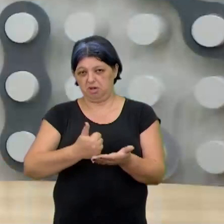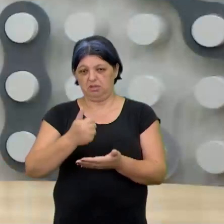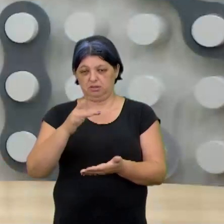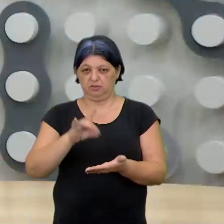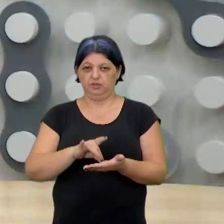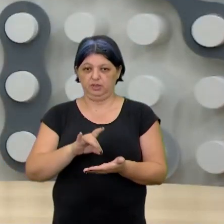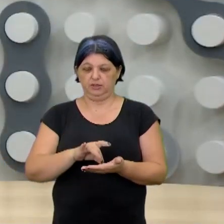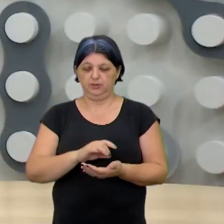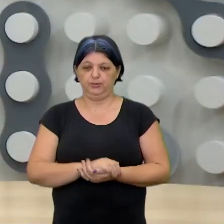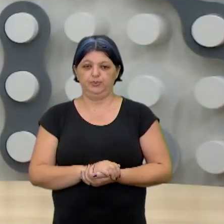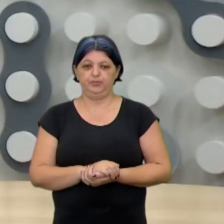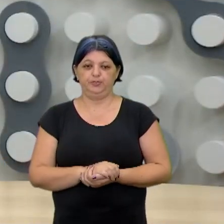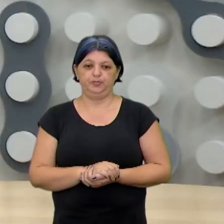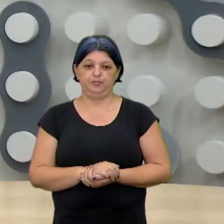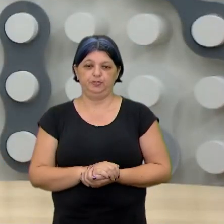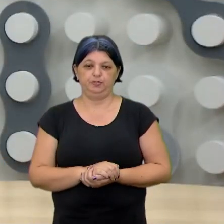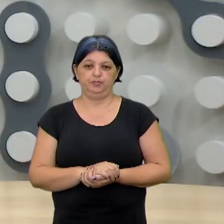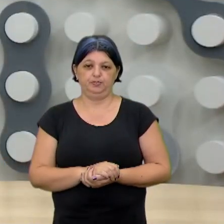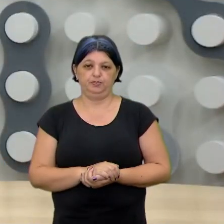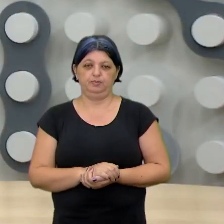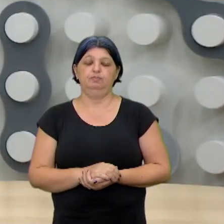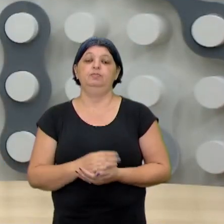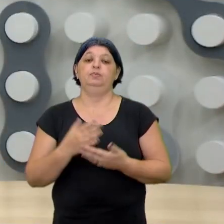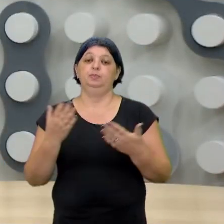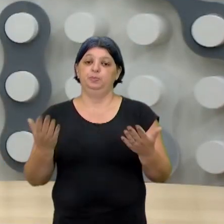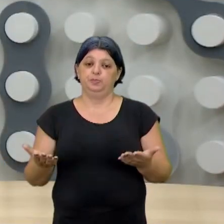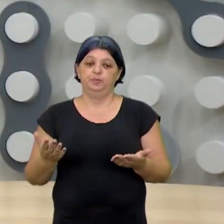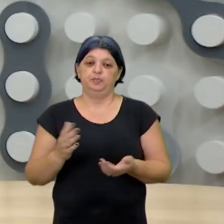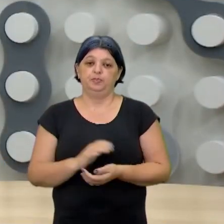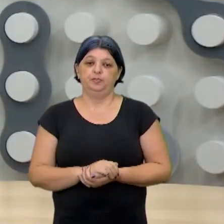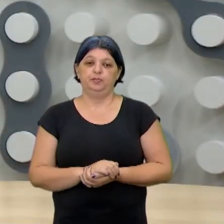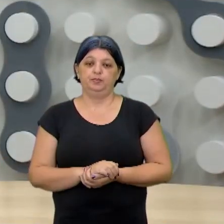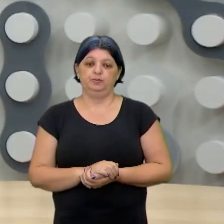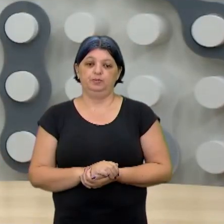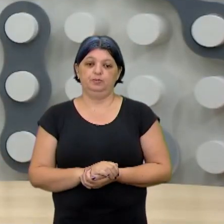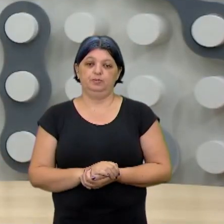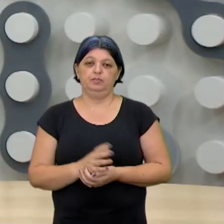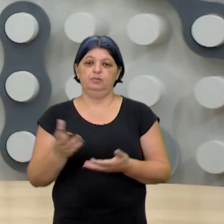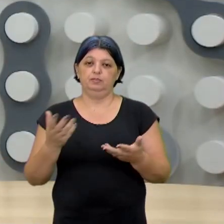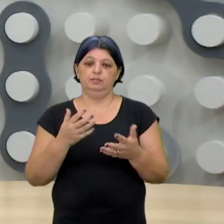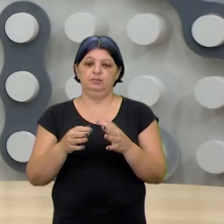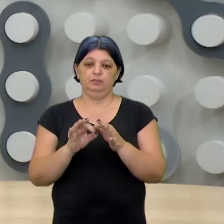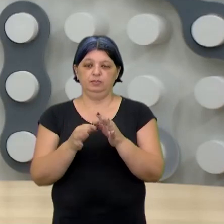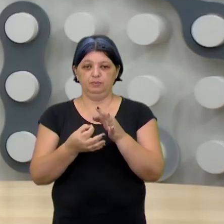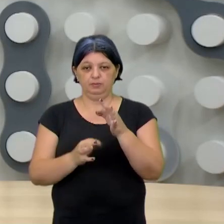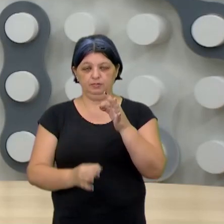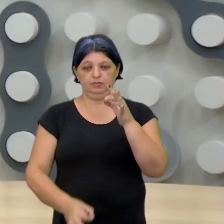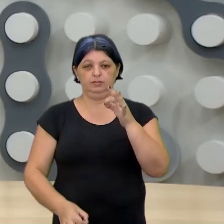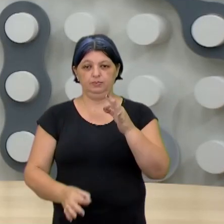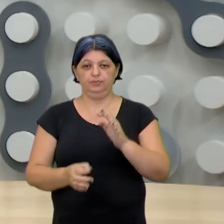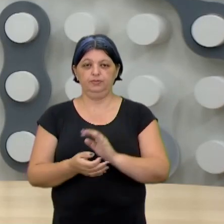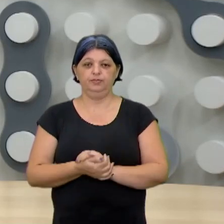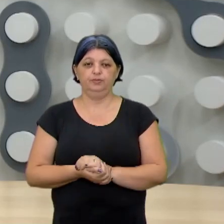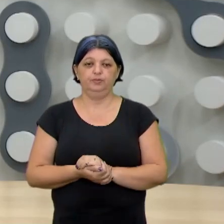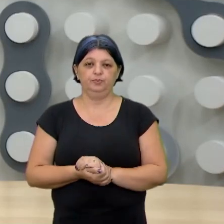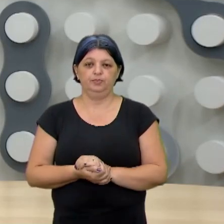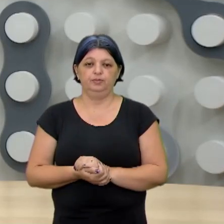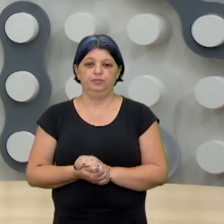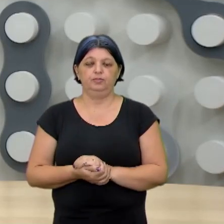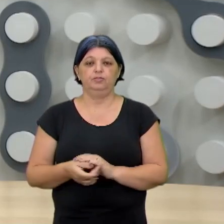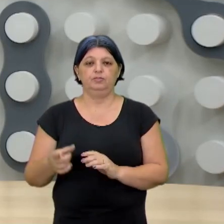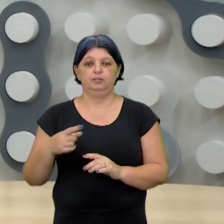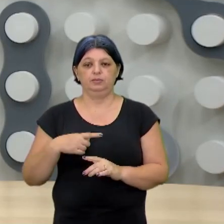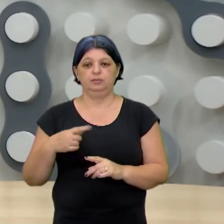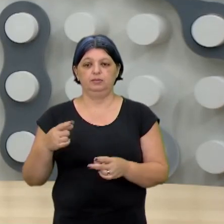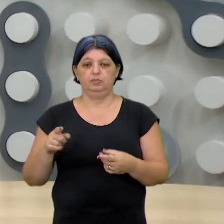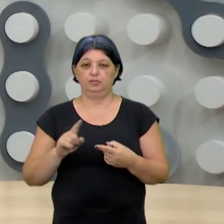Voltamos. Então é o seguinte, gente, ó, esse texto é longo, né, mas o que está tentando tratar aqui, primeiro